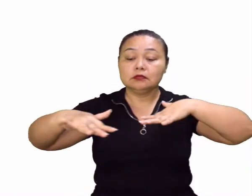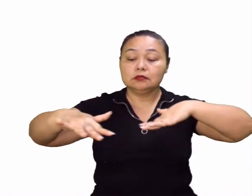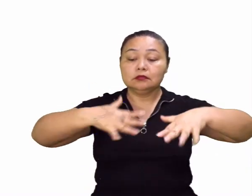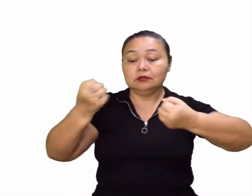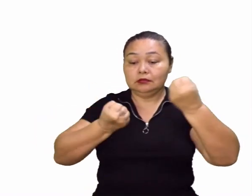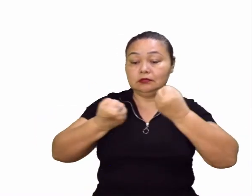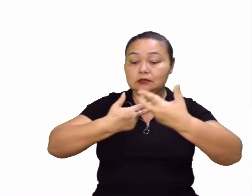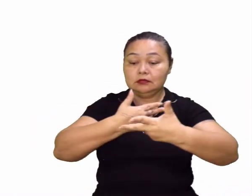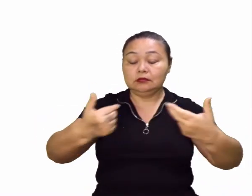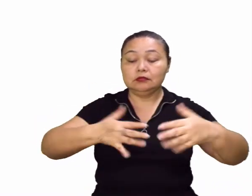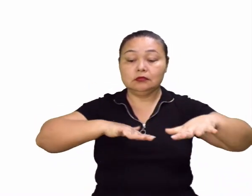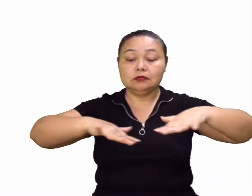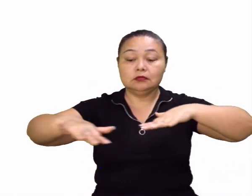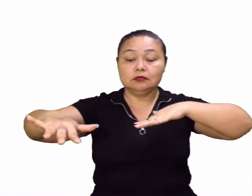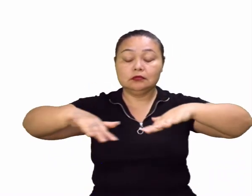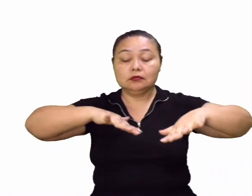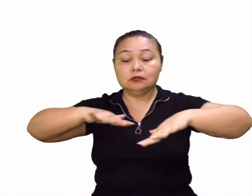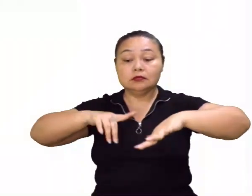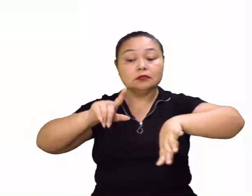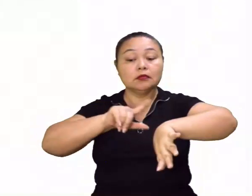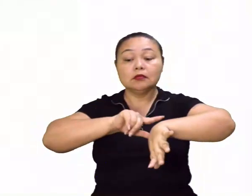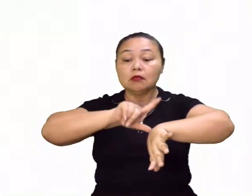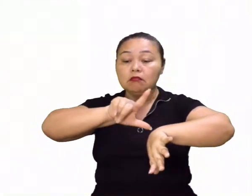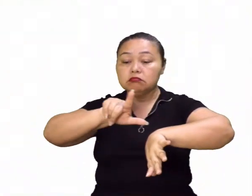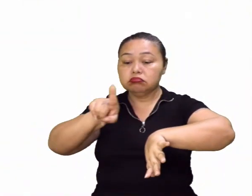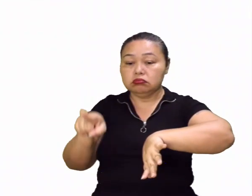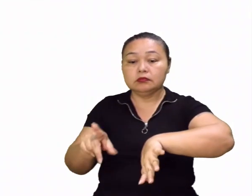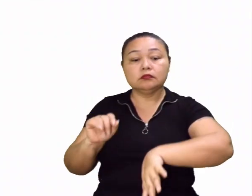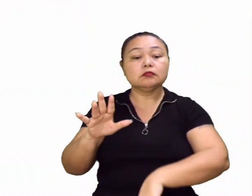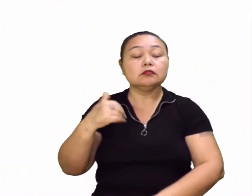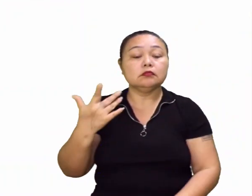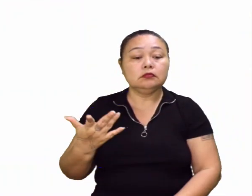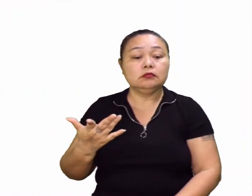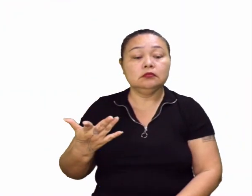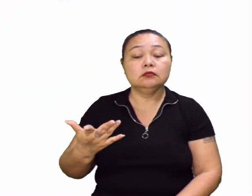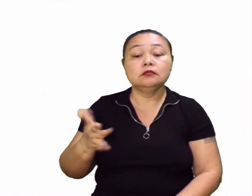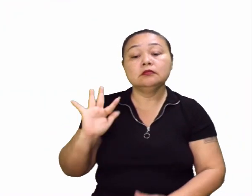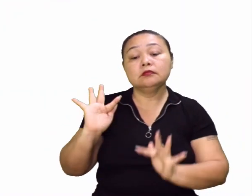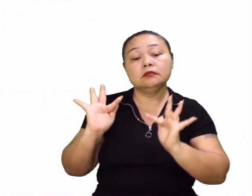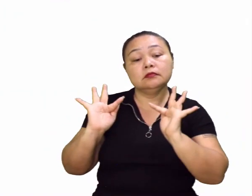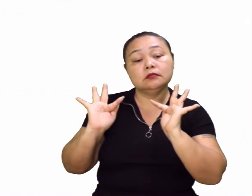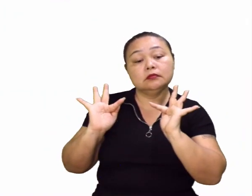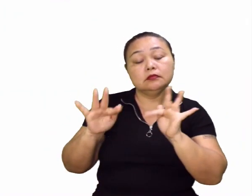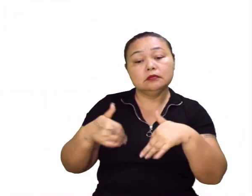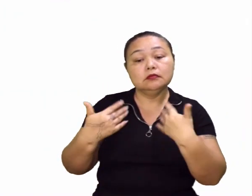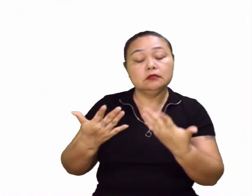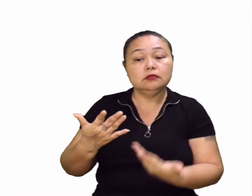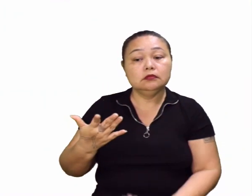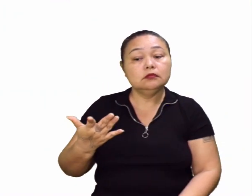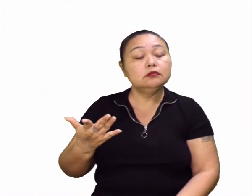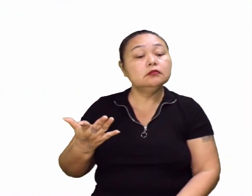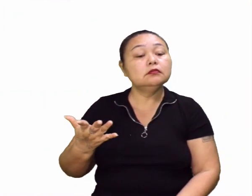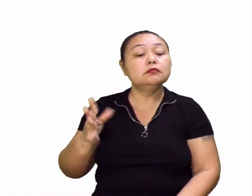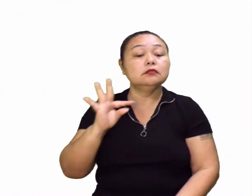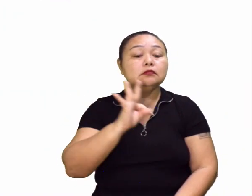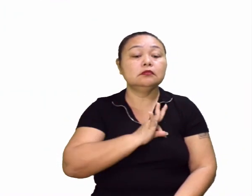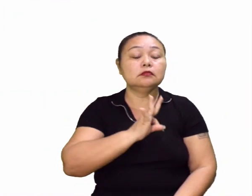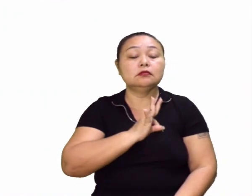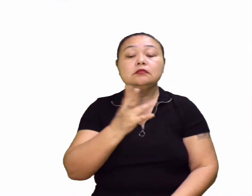consegue controlar até a nossa velocidade. Exato. E para finalizar, nós temos aí as